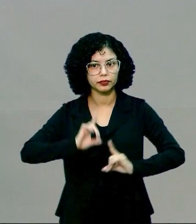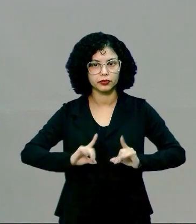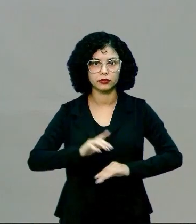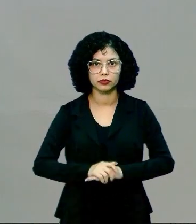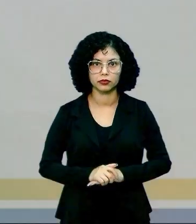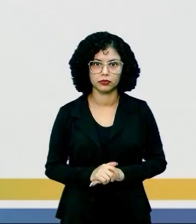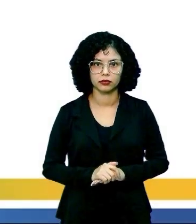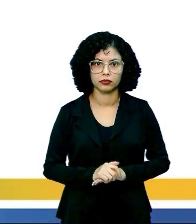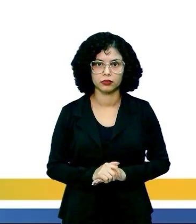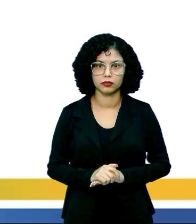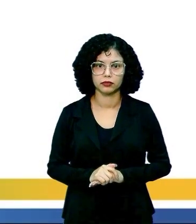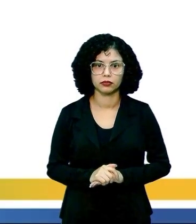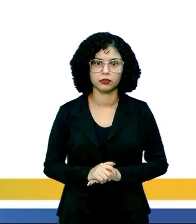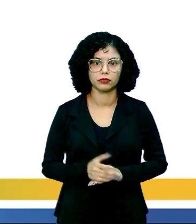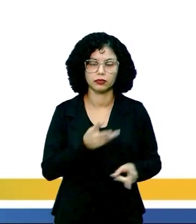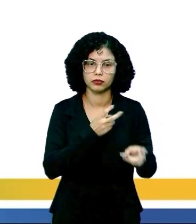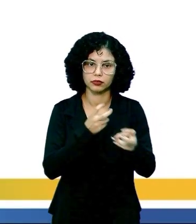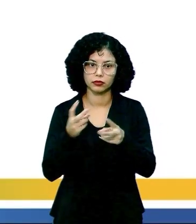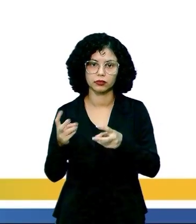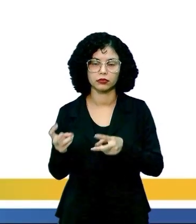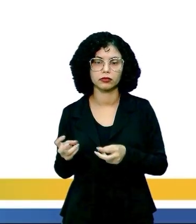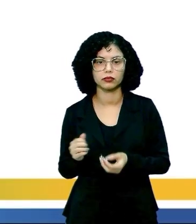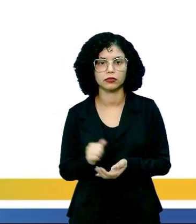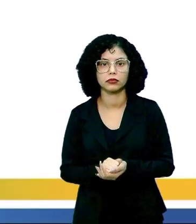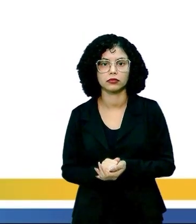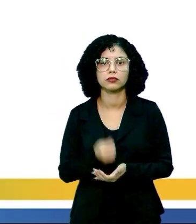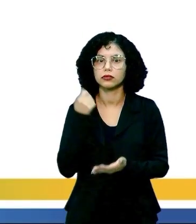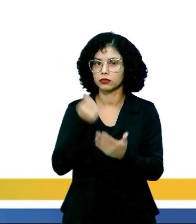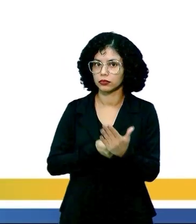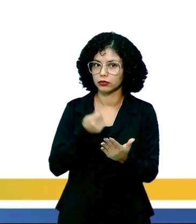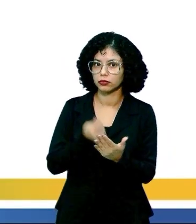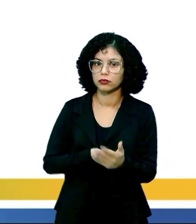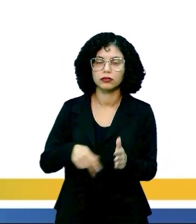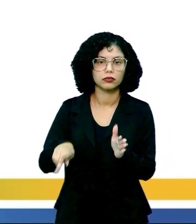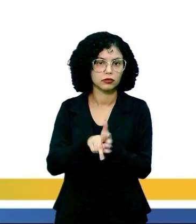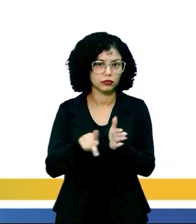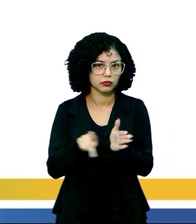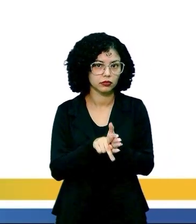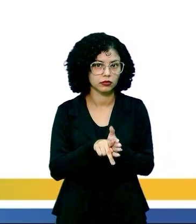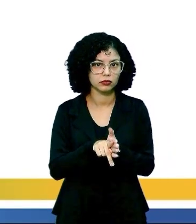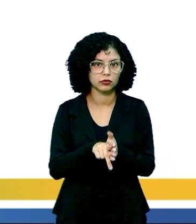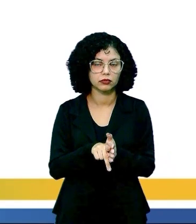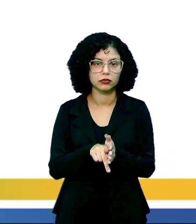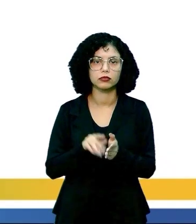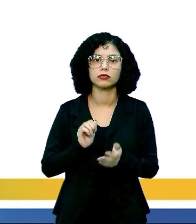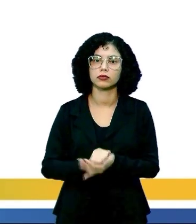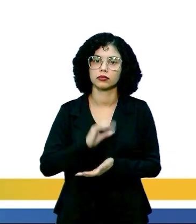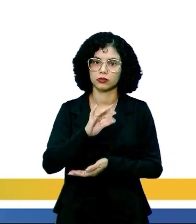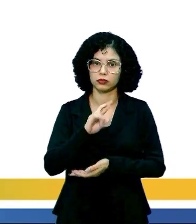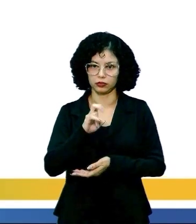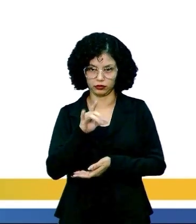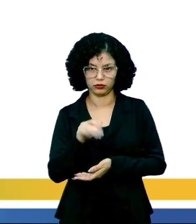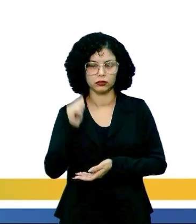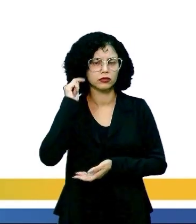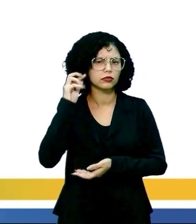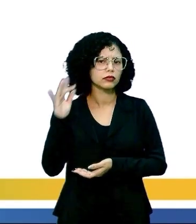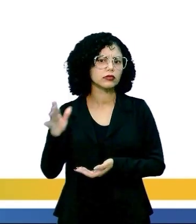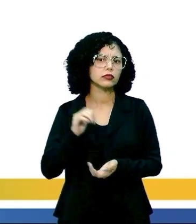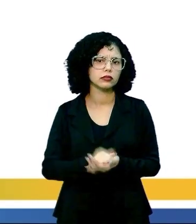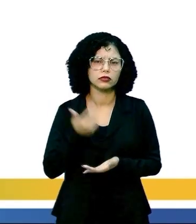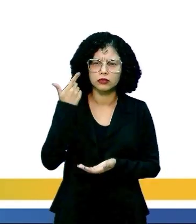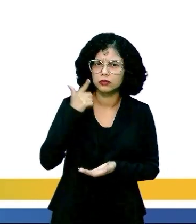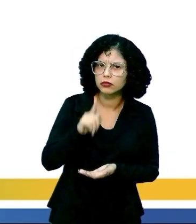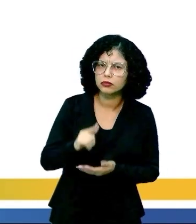deficiência. Na imagem, nós temos, volto a reforçar, justamente o cadeirante. Reflita, ele